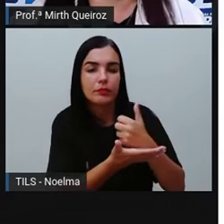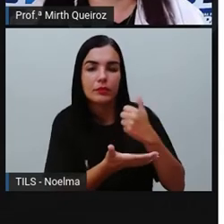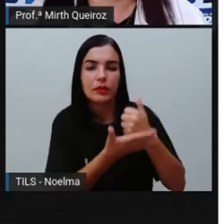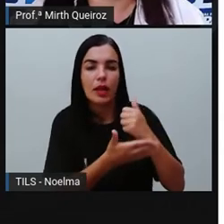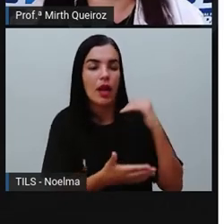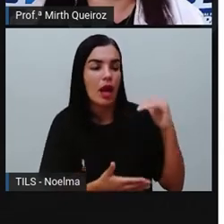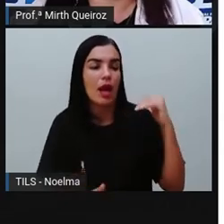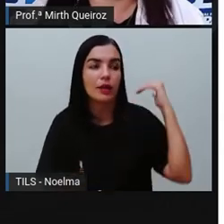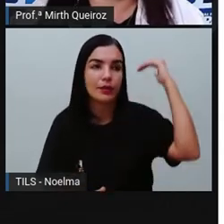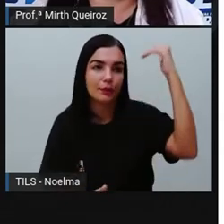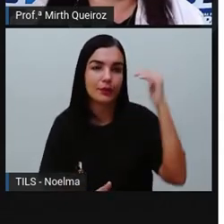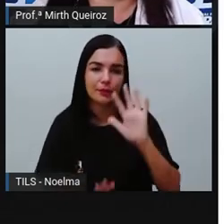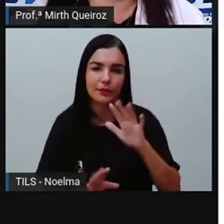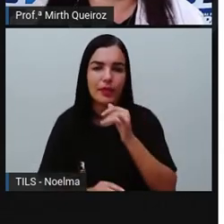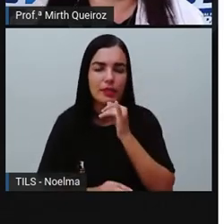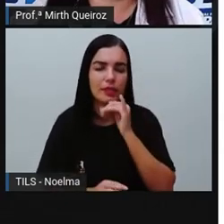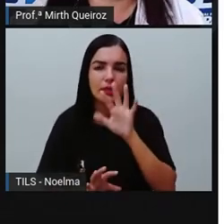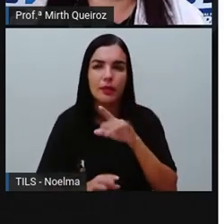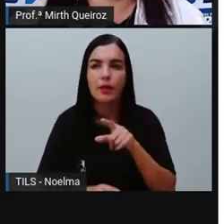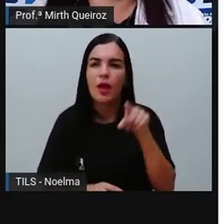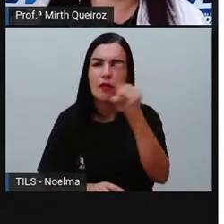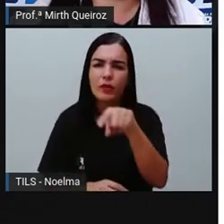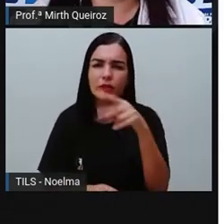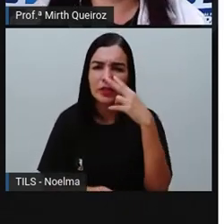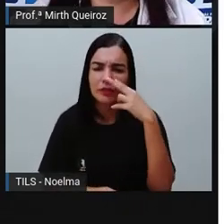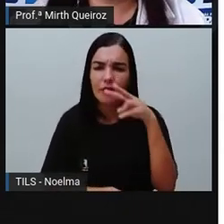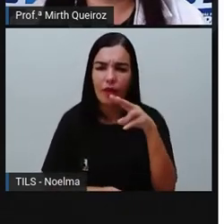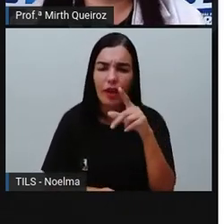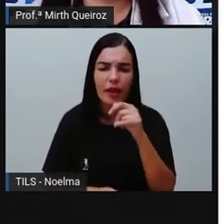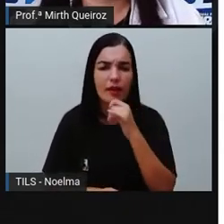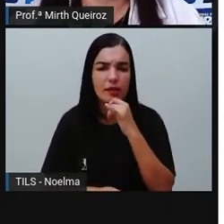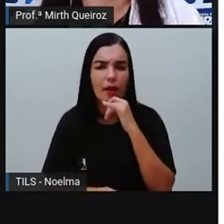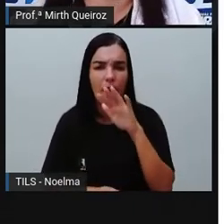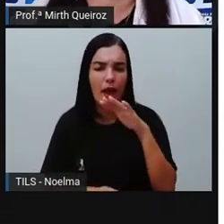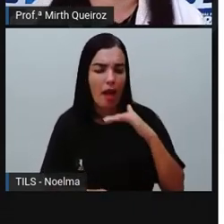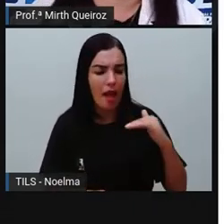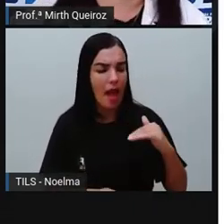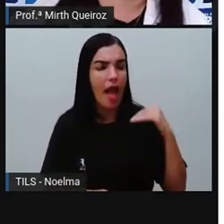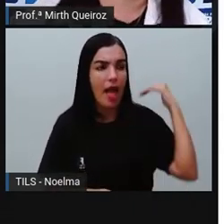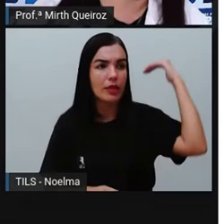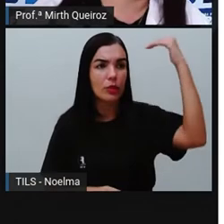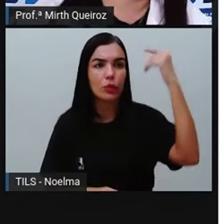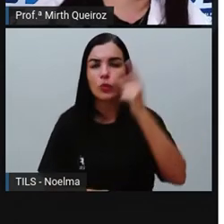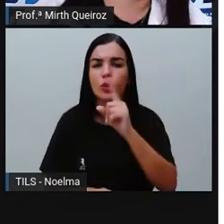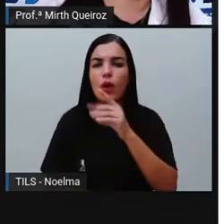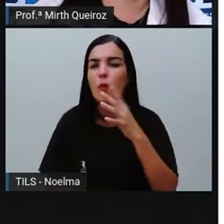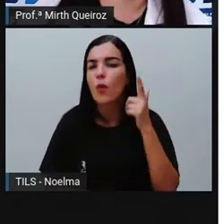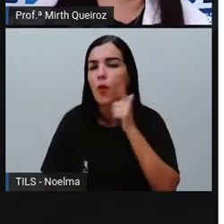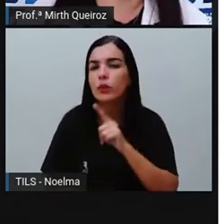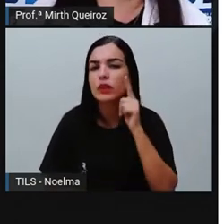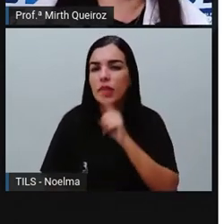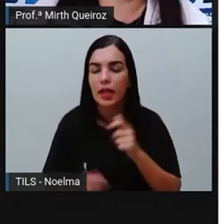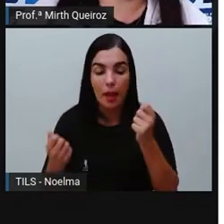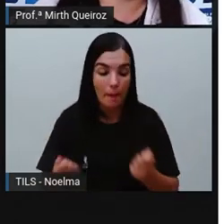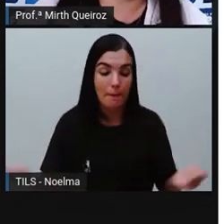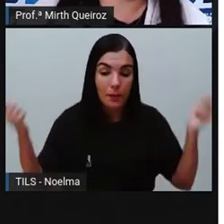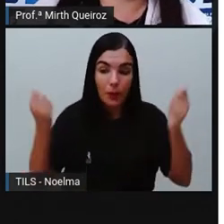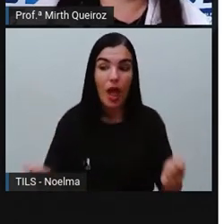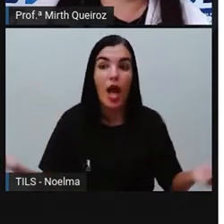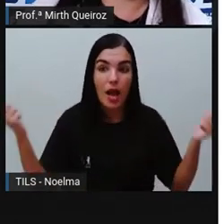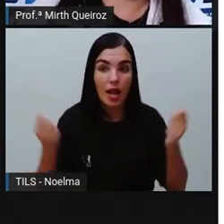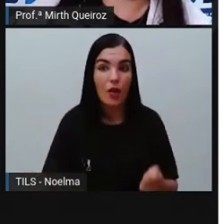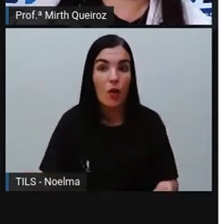pessoas já na idade adulta que às vezes têm dificuldade, não consegue pular uma corda, tem dificuldade até mesmo